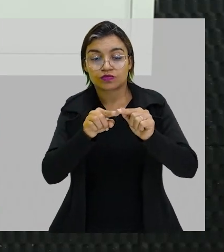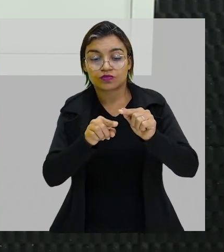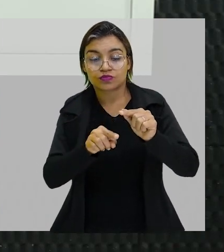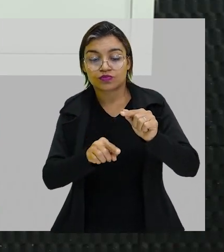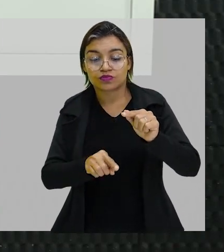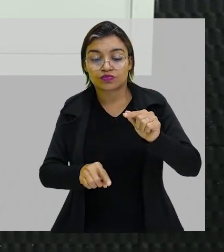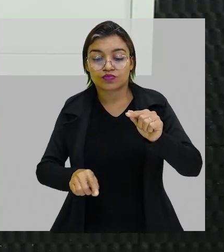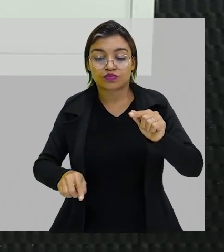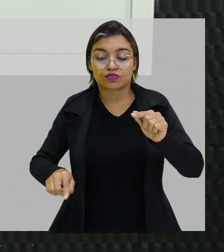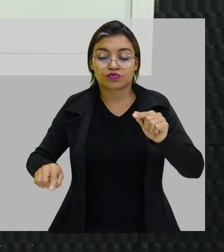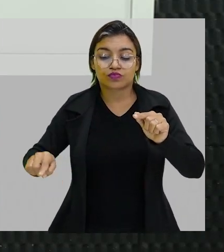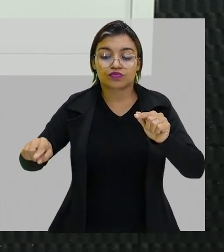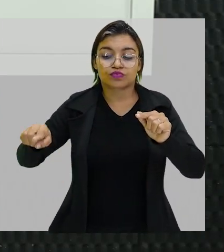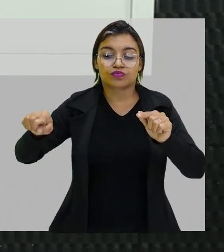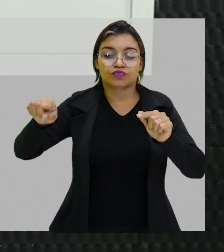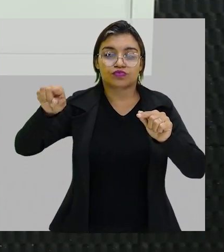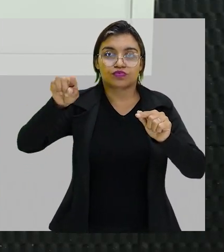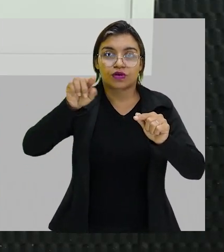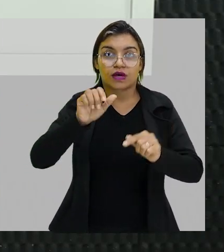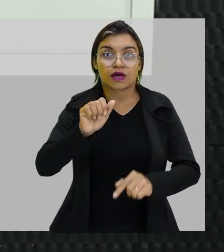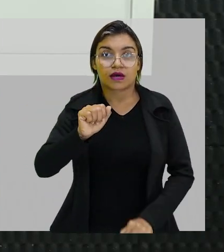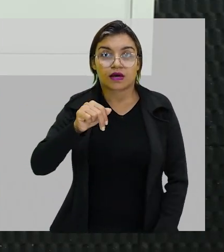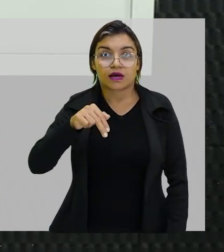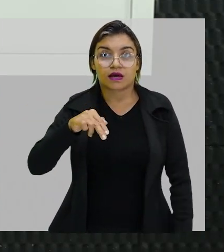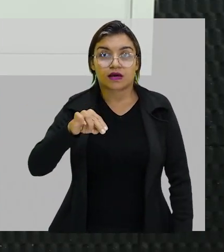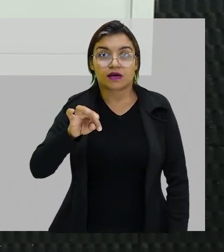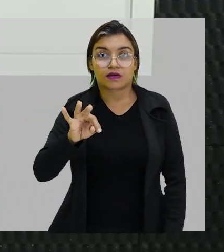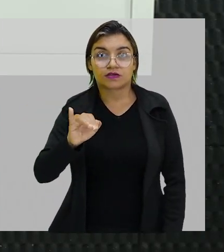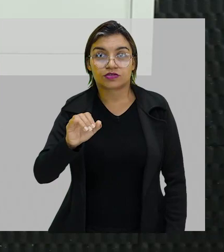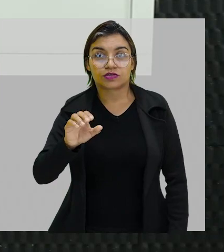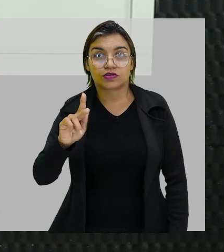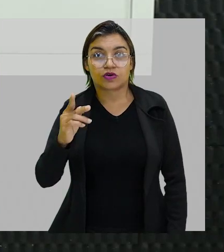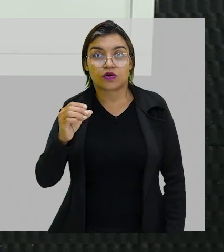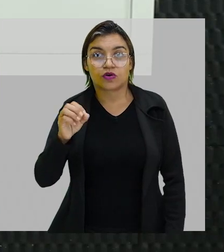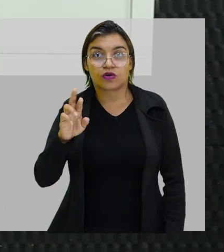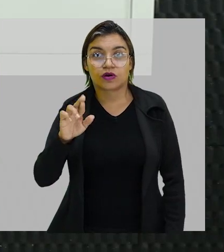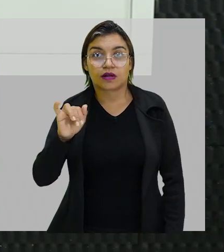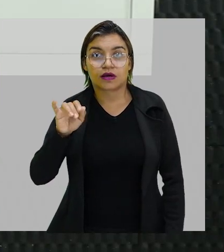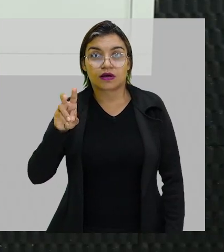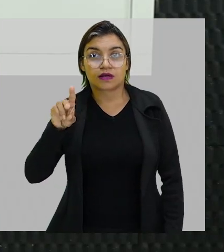vai ter sentido anti-horário. Certinho?